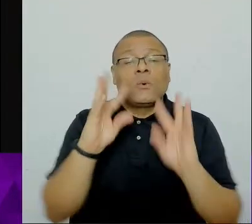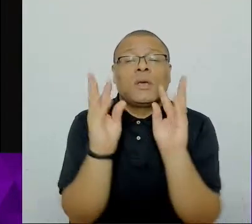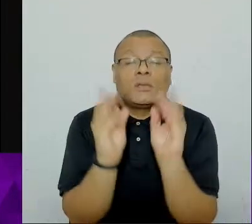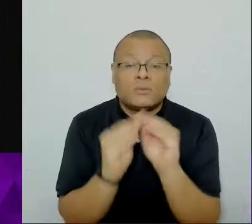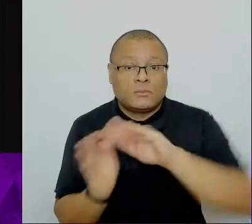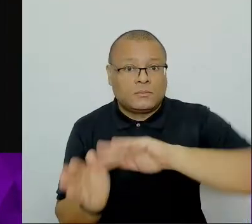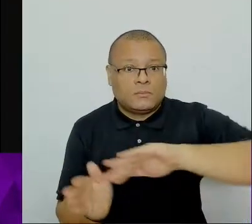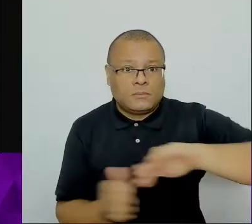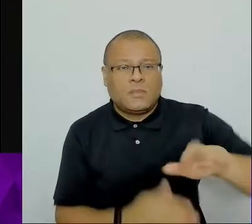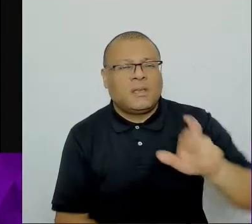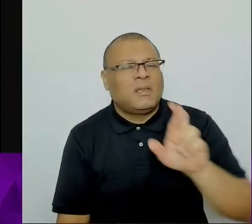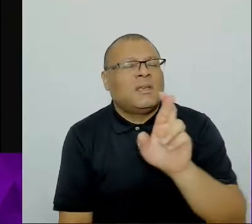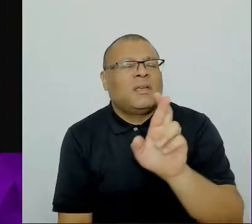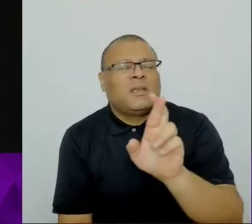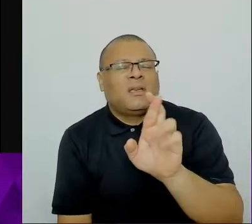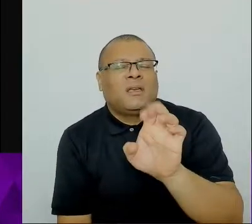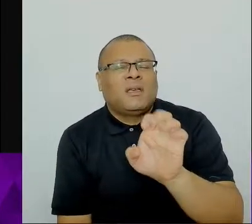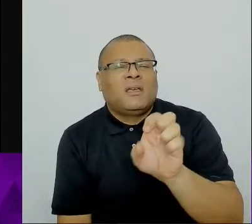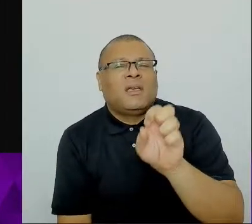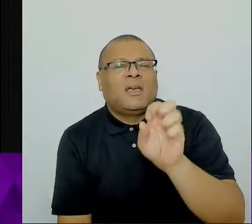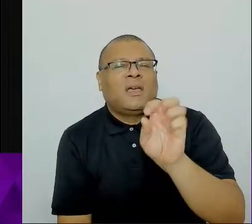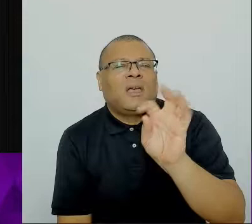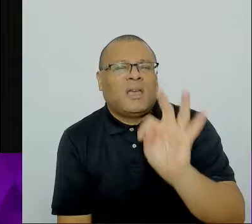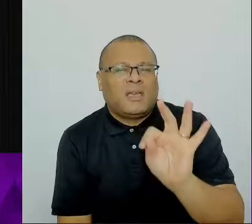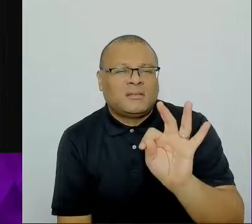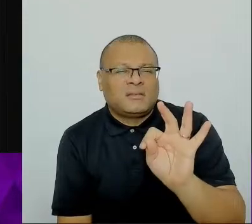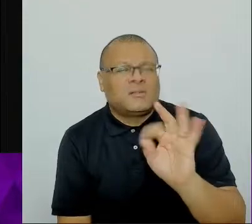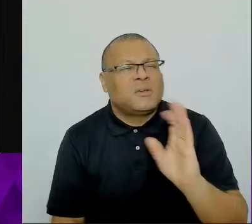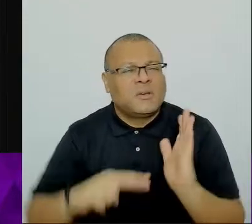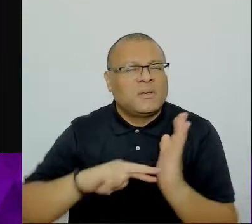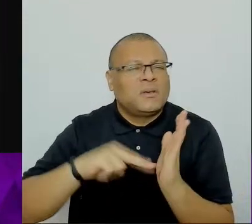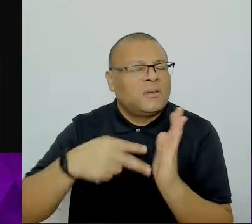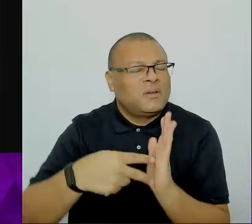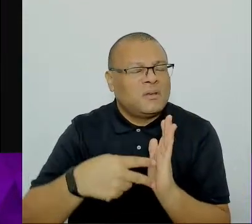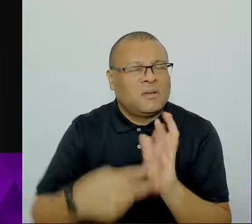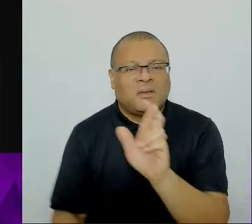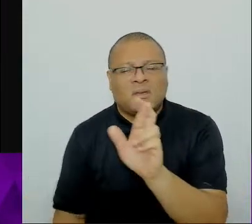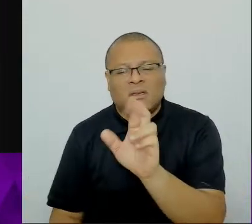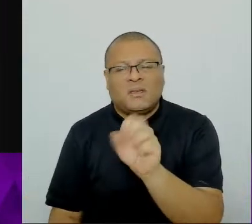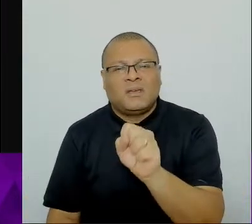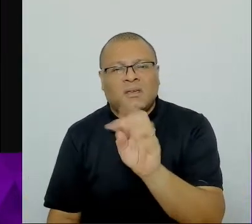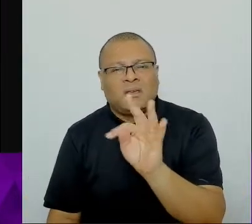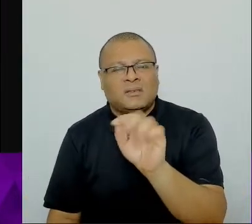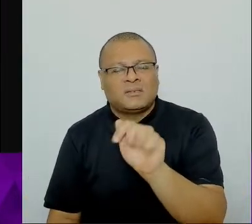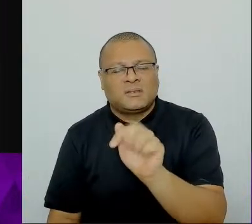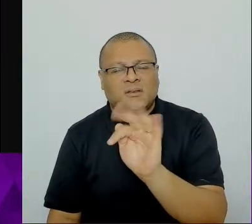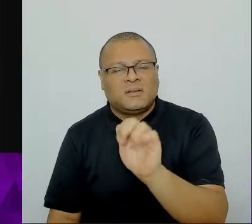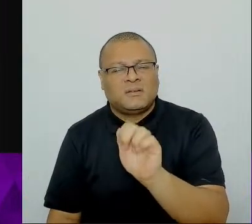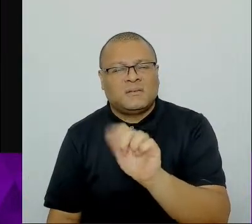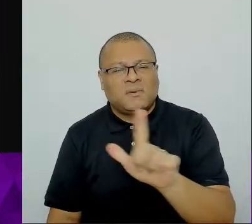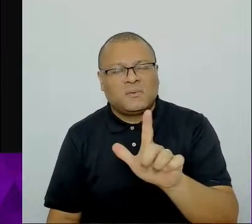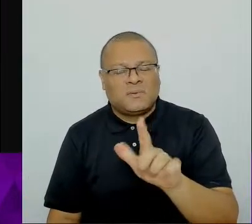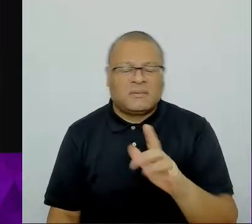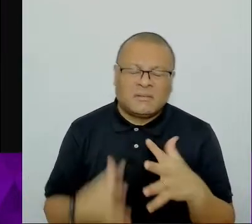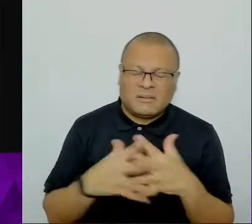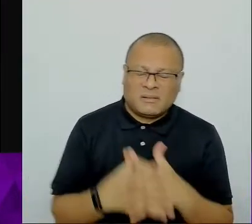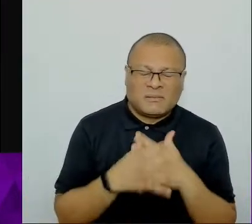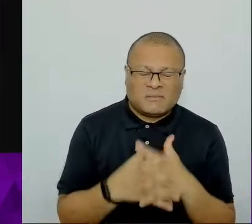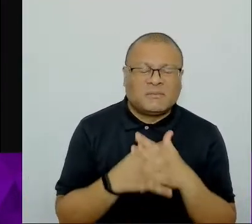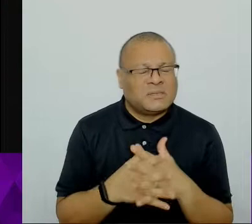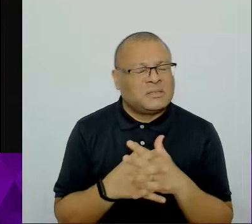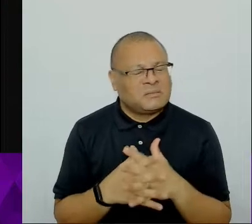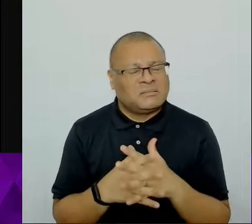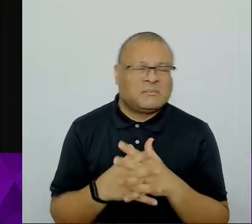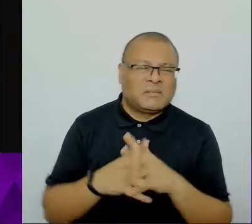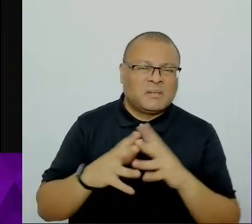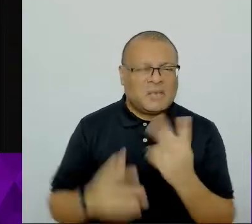pouquinho sobre REST e RESTful. É normal a gente ter um pouco de confusão sobre o que é REST, o que é RESTful, se eles